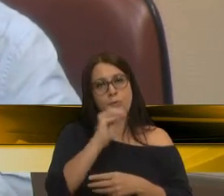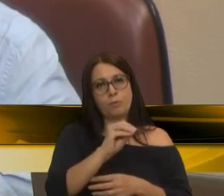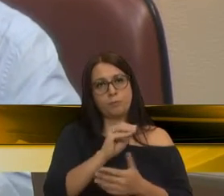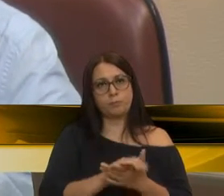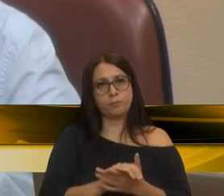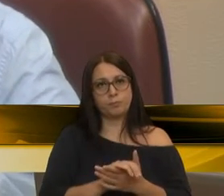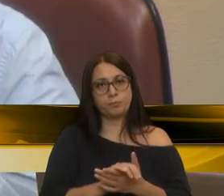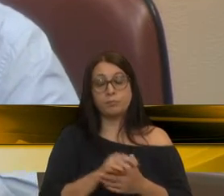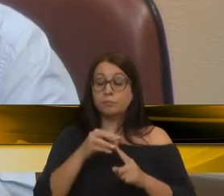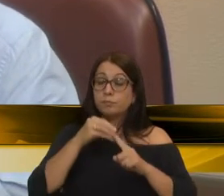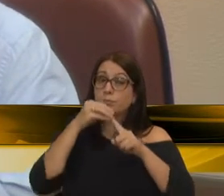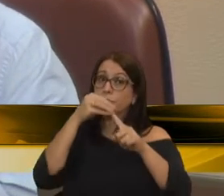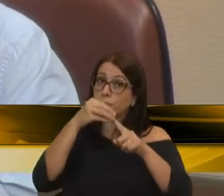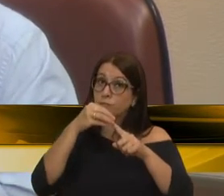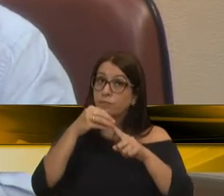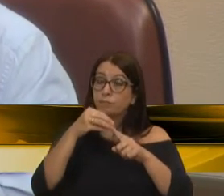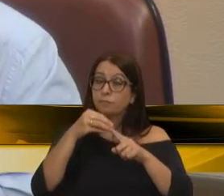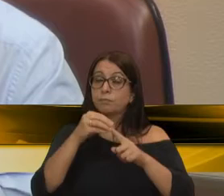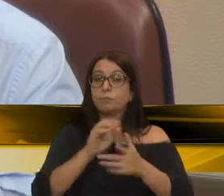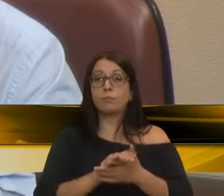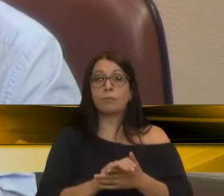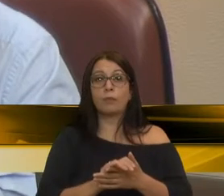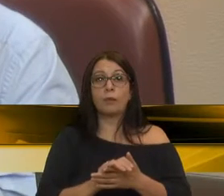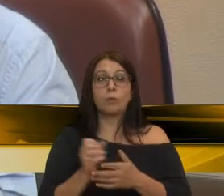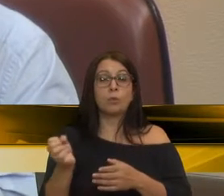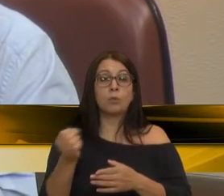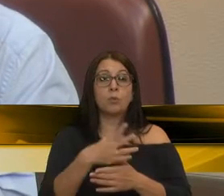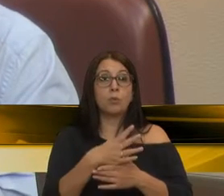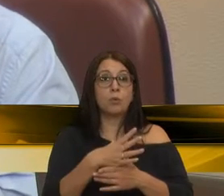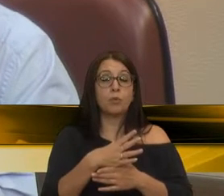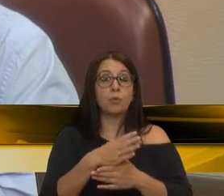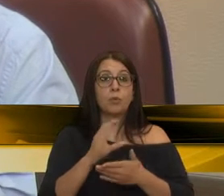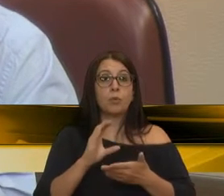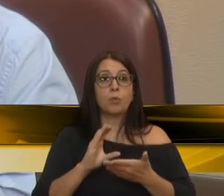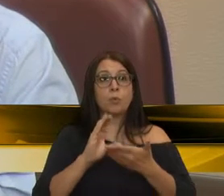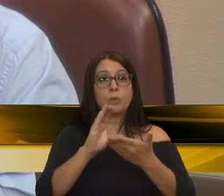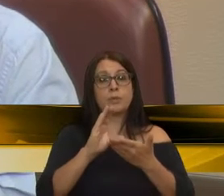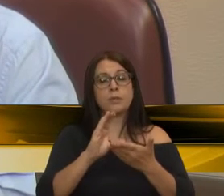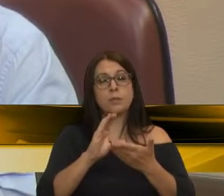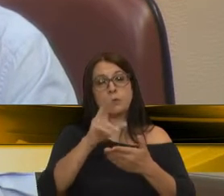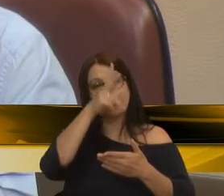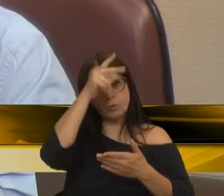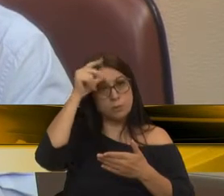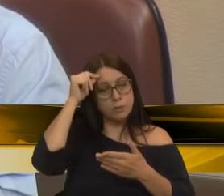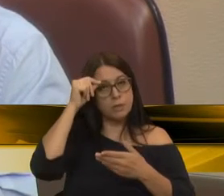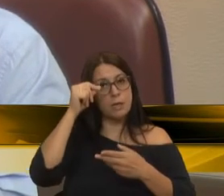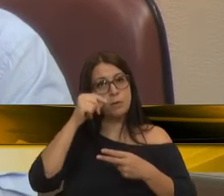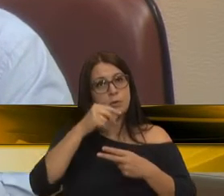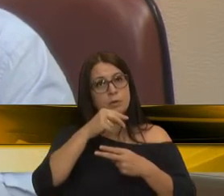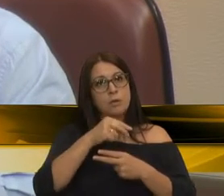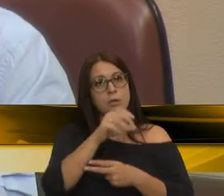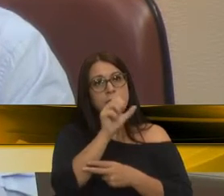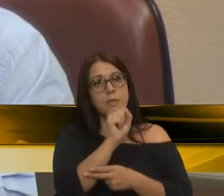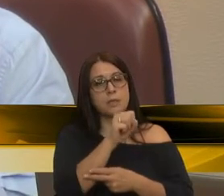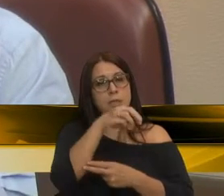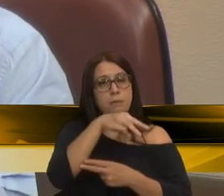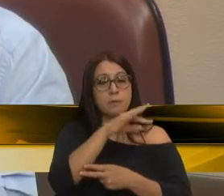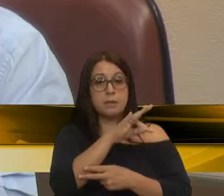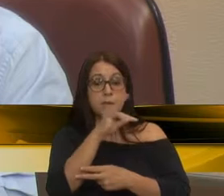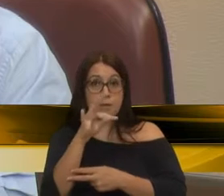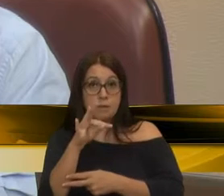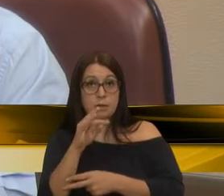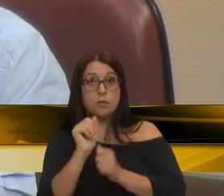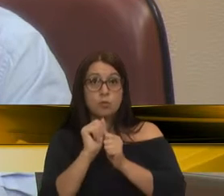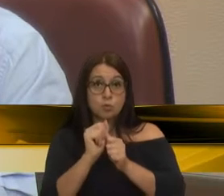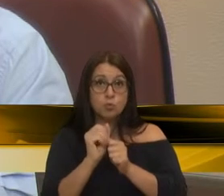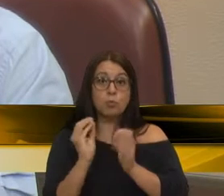destaca que com a renovação do conselho municipal de trânsito e transportes smtt através da